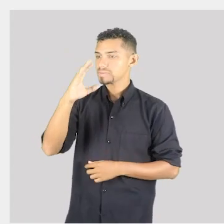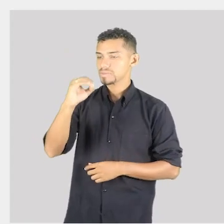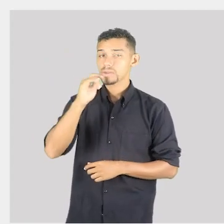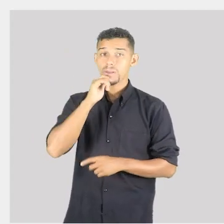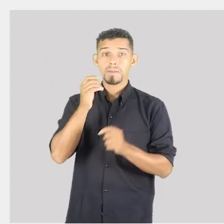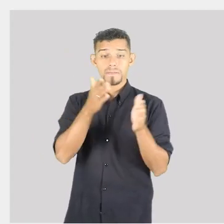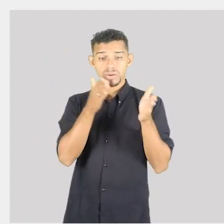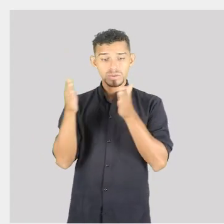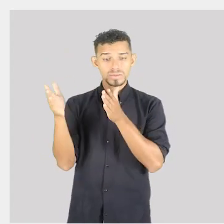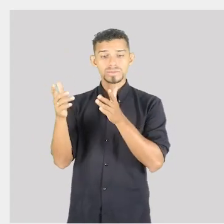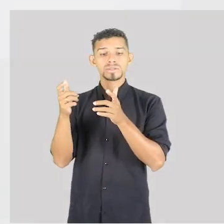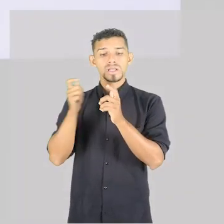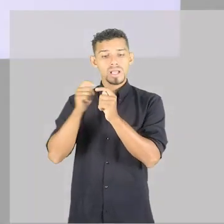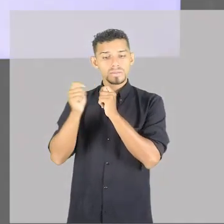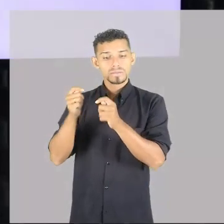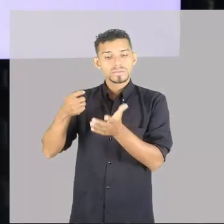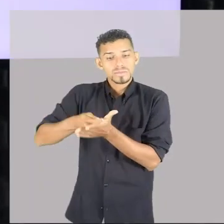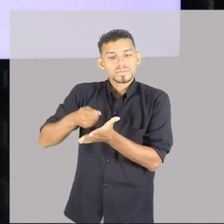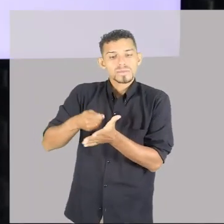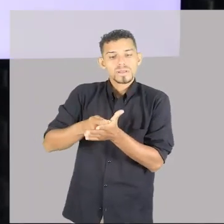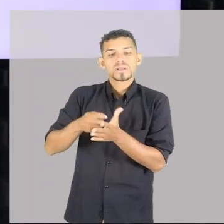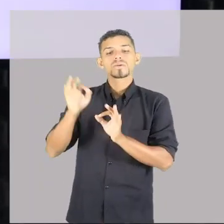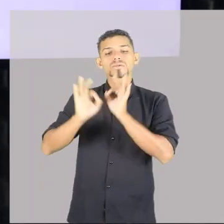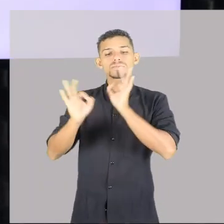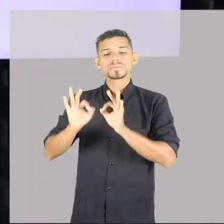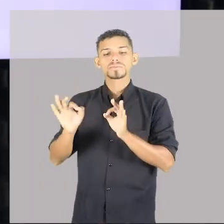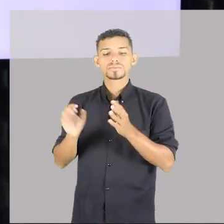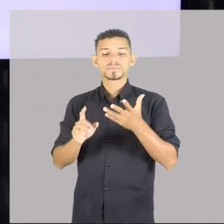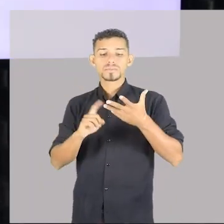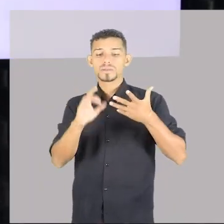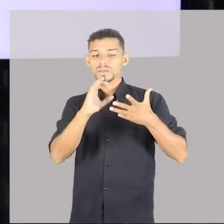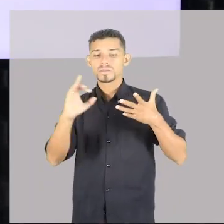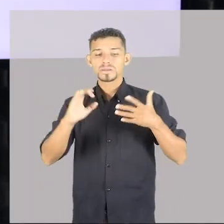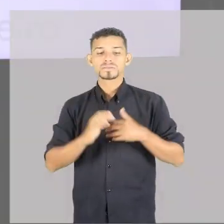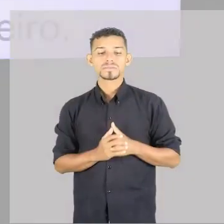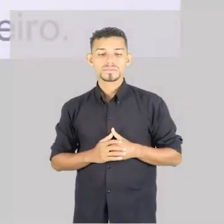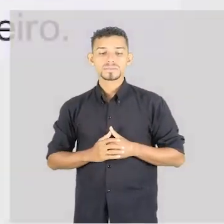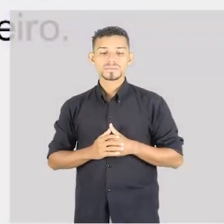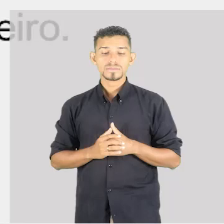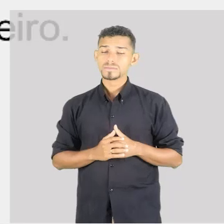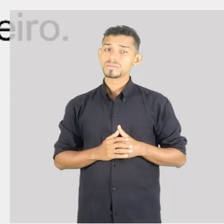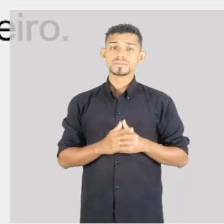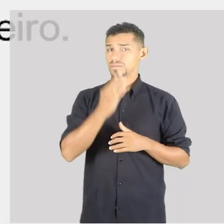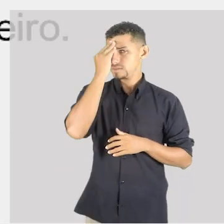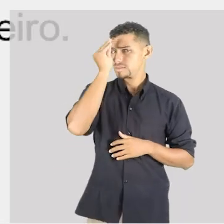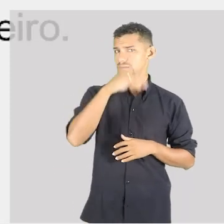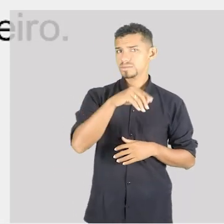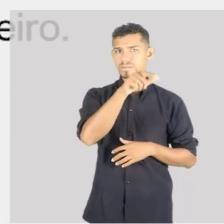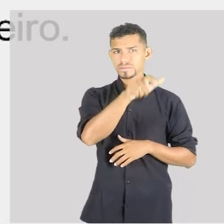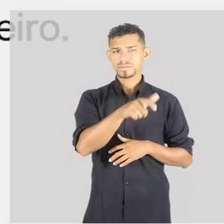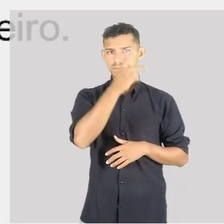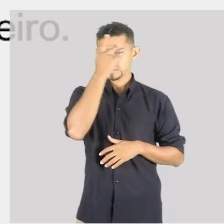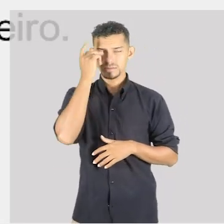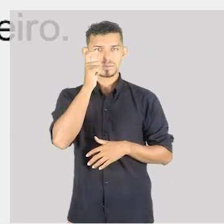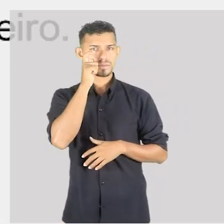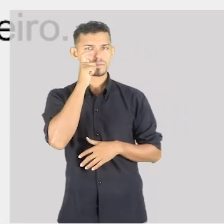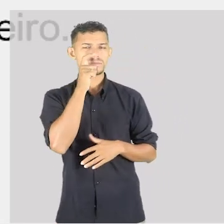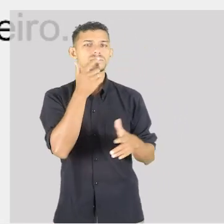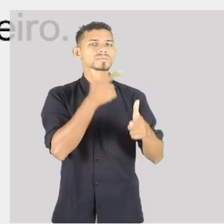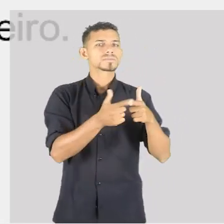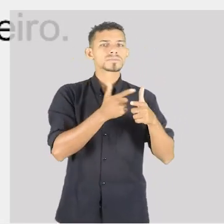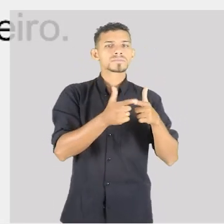processo administrativo exigem uma forma determinada. Letra C, a desistência do interessado prejudica o